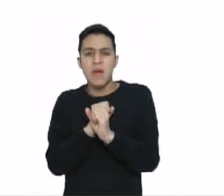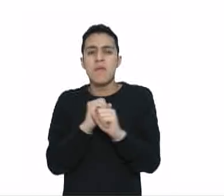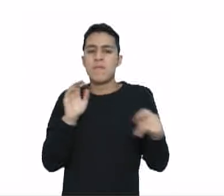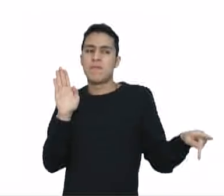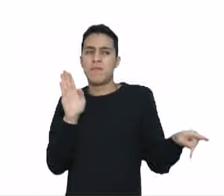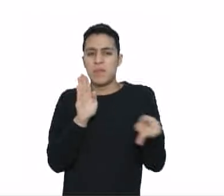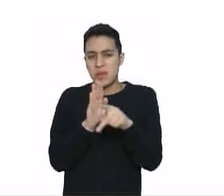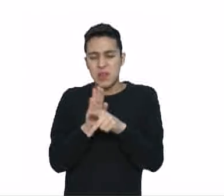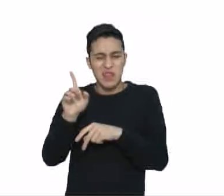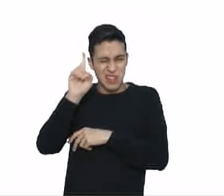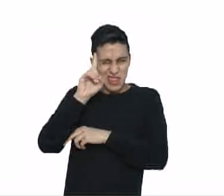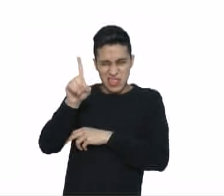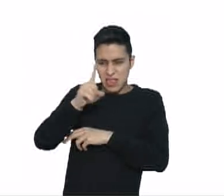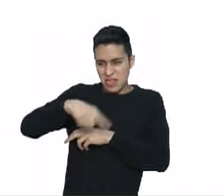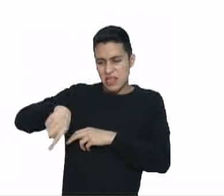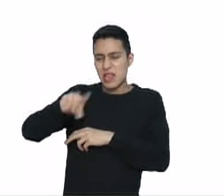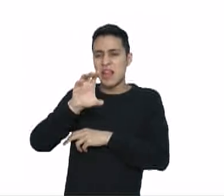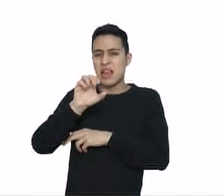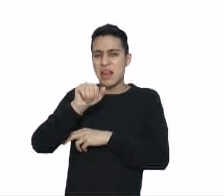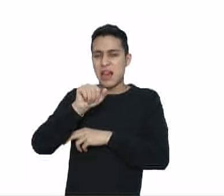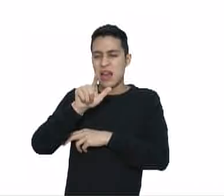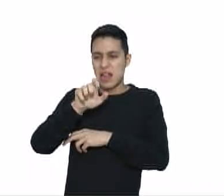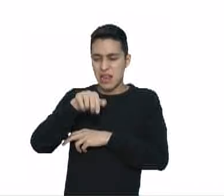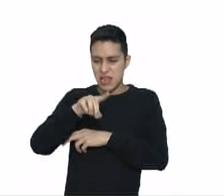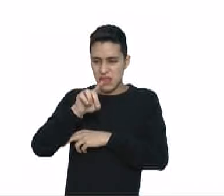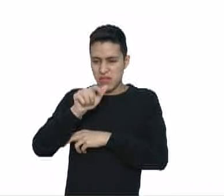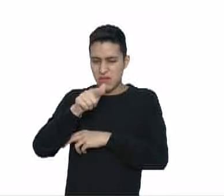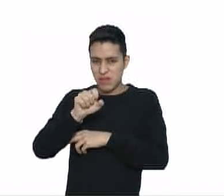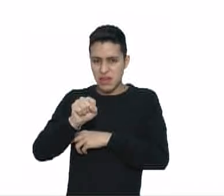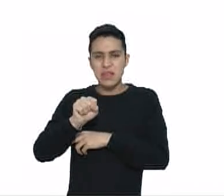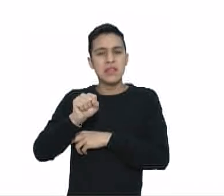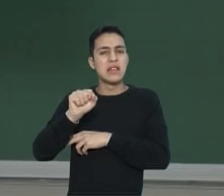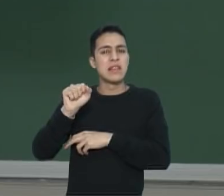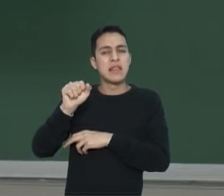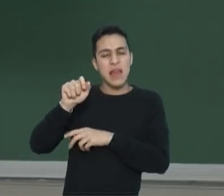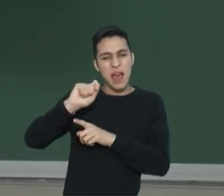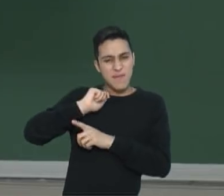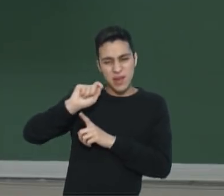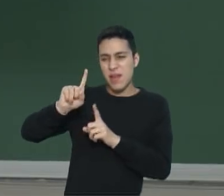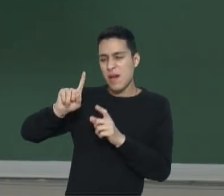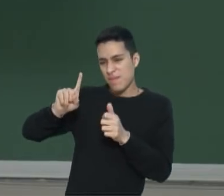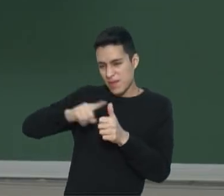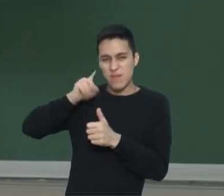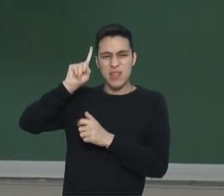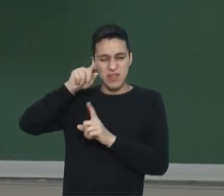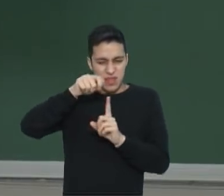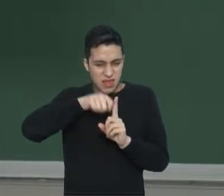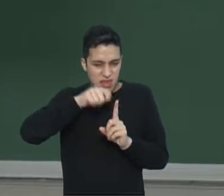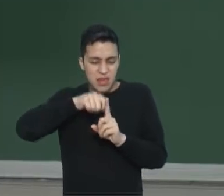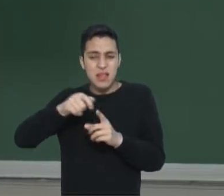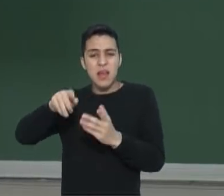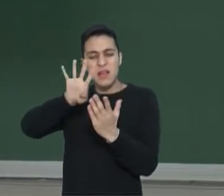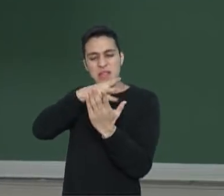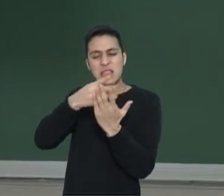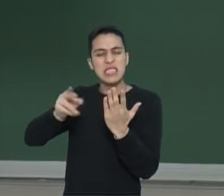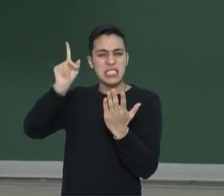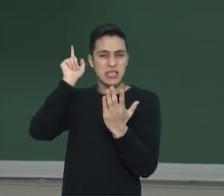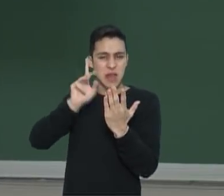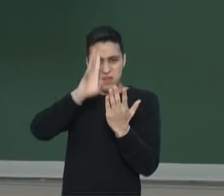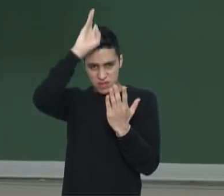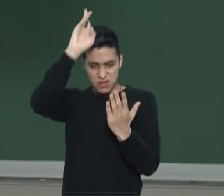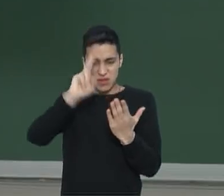próprio dia, né, das calêndulas de abril. Calendas de abril é o primeiro dia de cada mês do antigo calendário romano